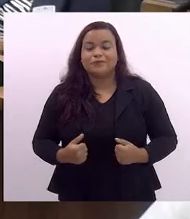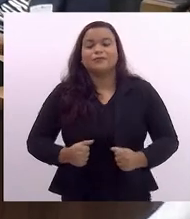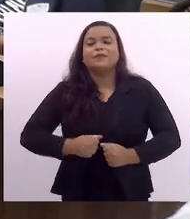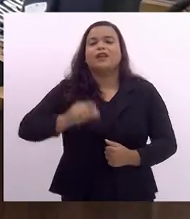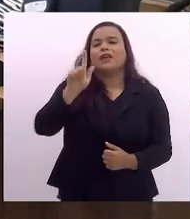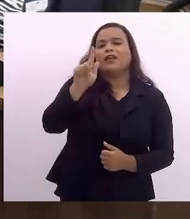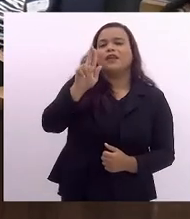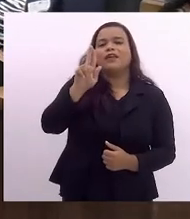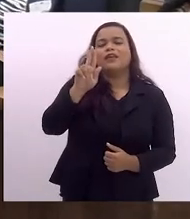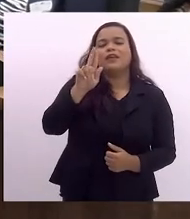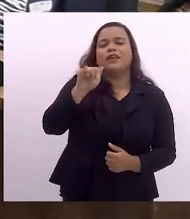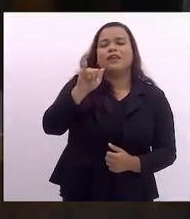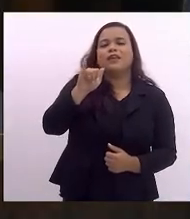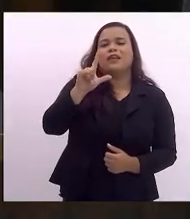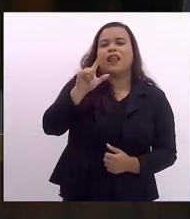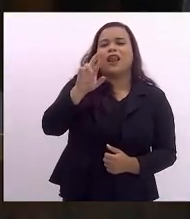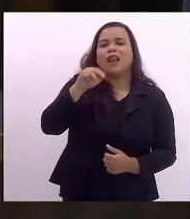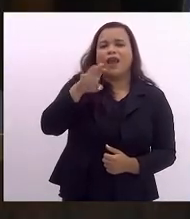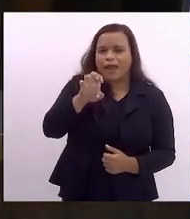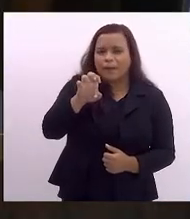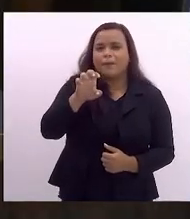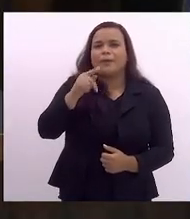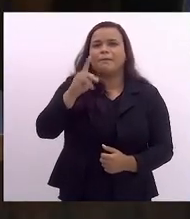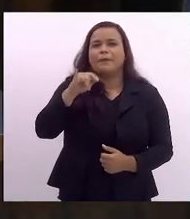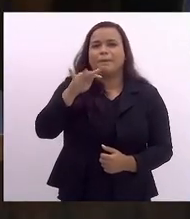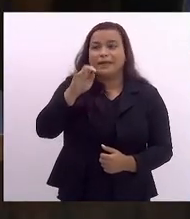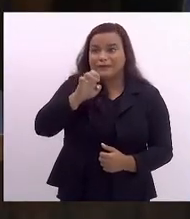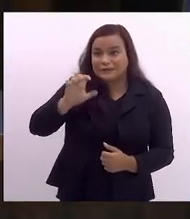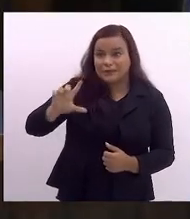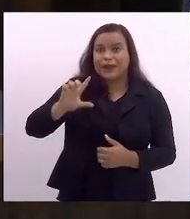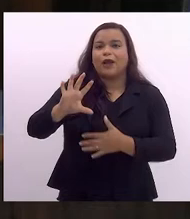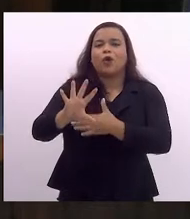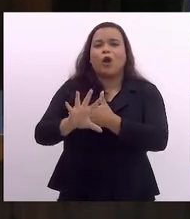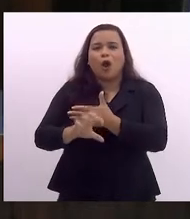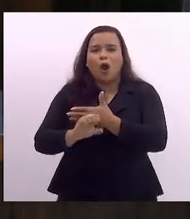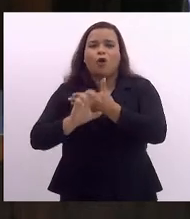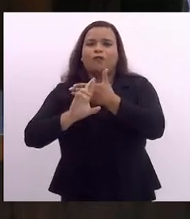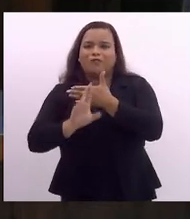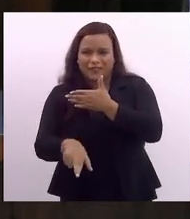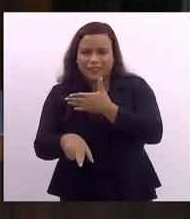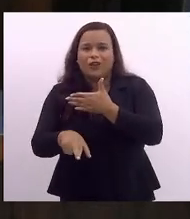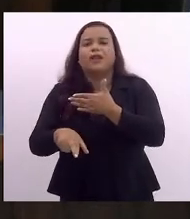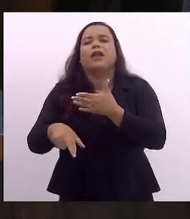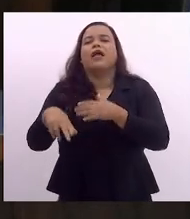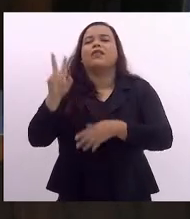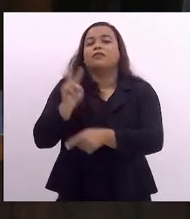Guilherme Pimentel, da ouvidor da Defensoria Pública do Estado do Rio de Janeiro.